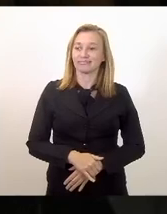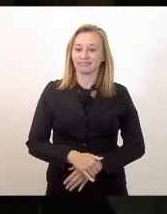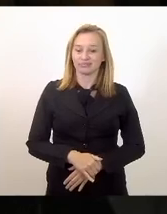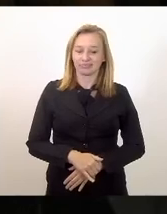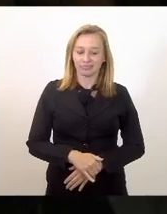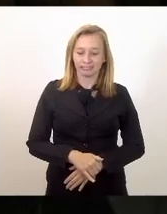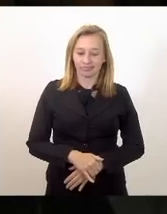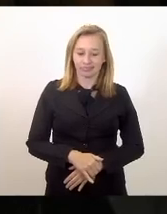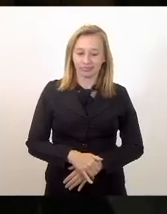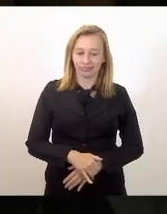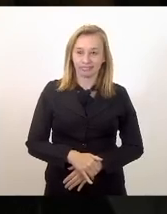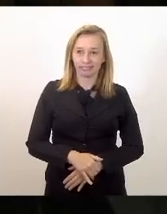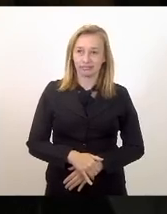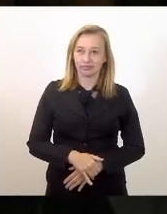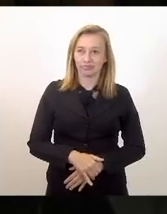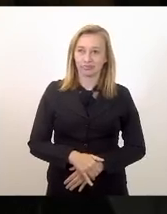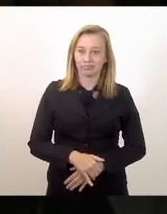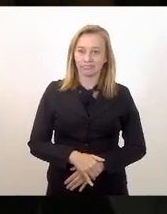entre